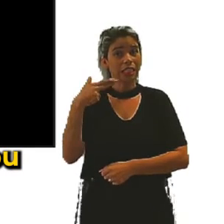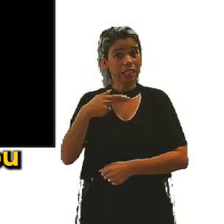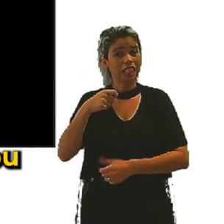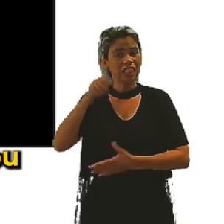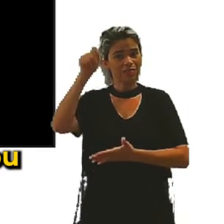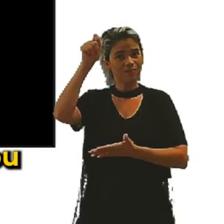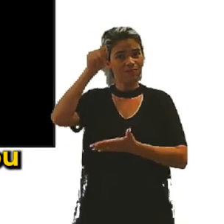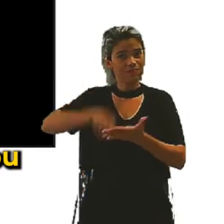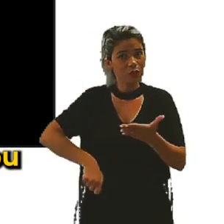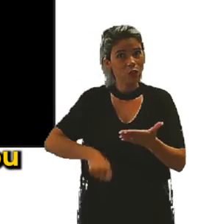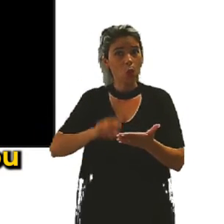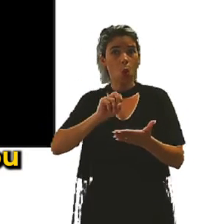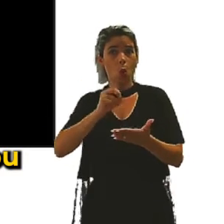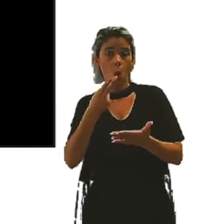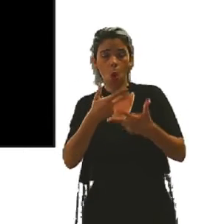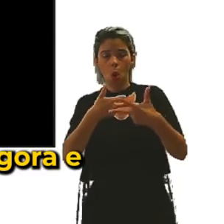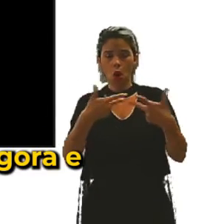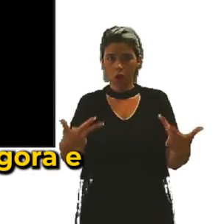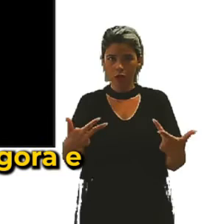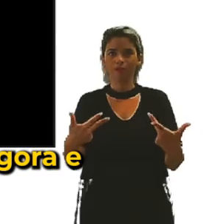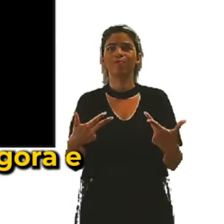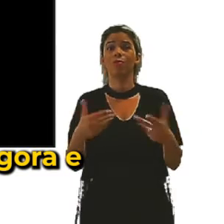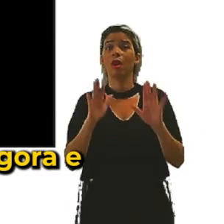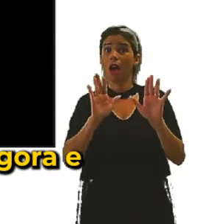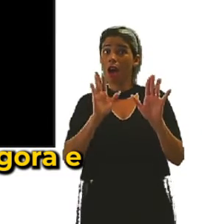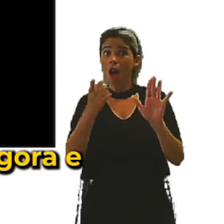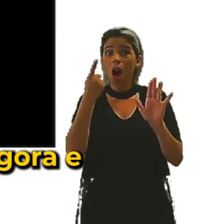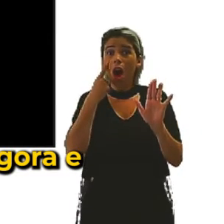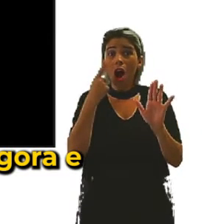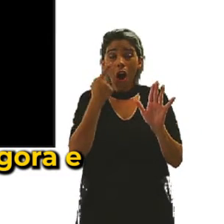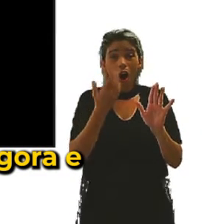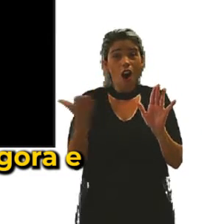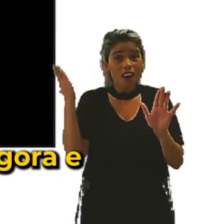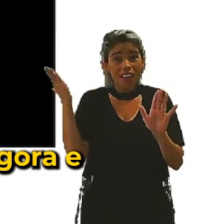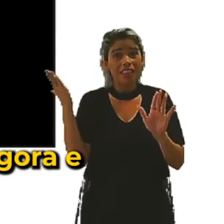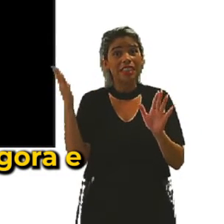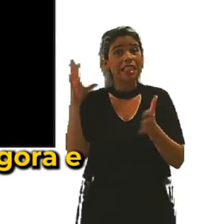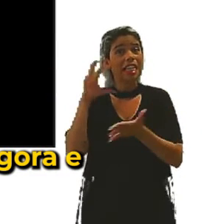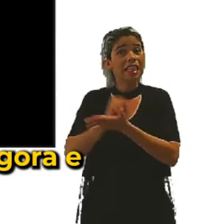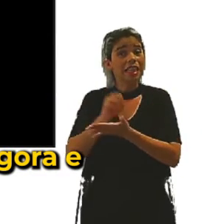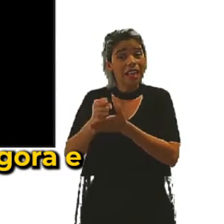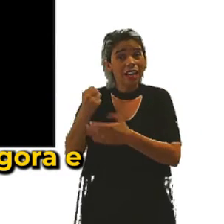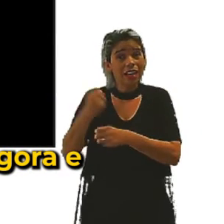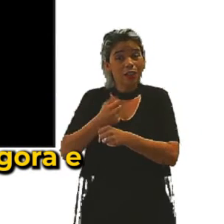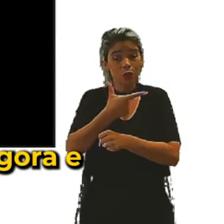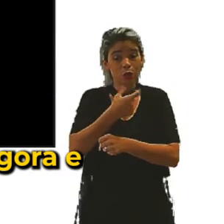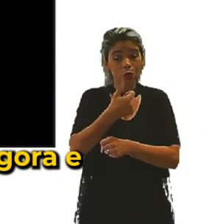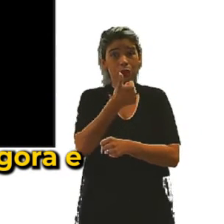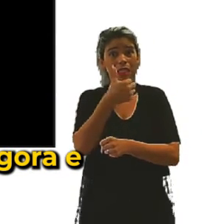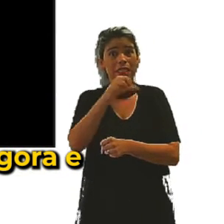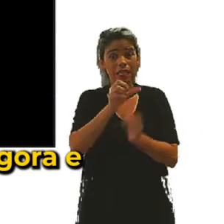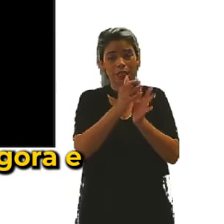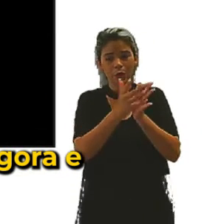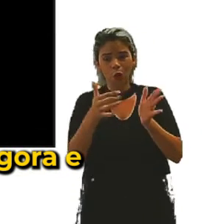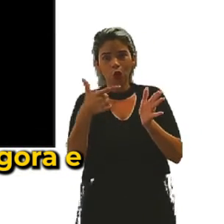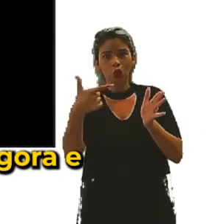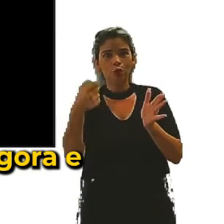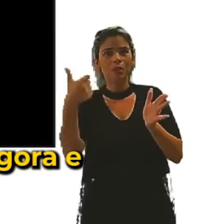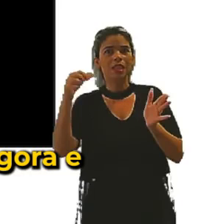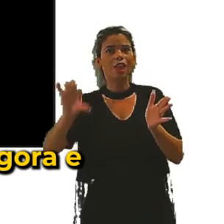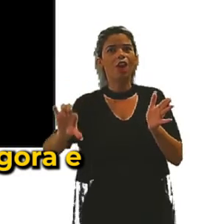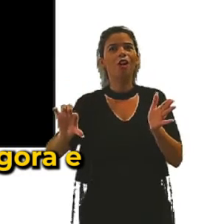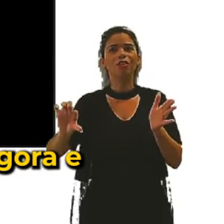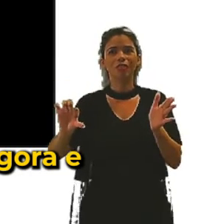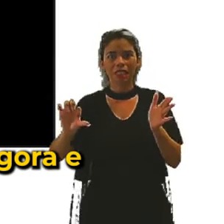canivetes ou instrumentos do tipo. Olha esse dado em relação a 2016 e 2019, tá?